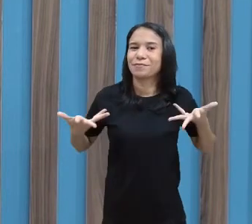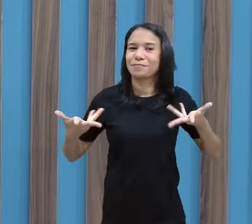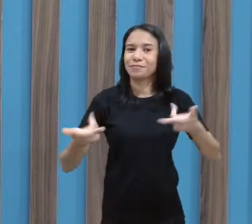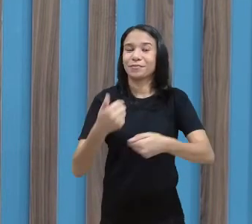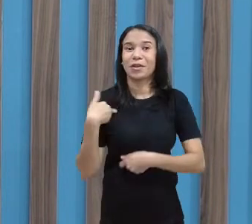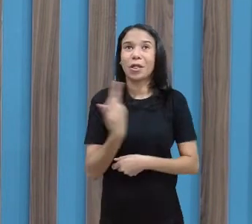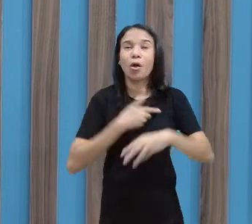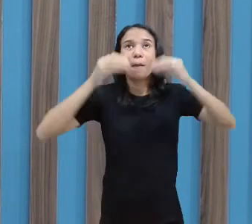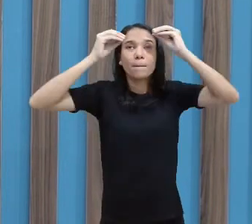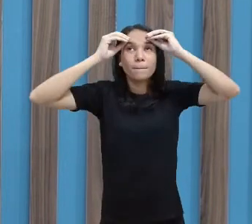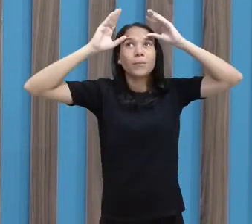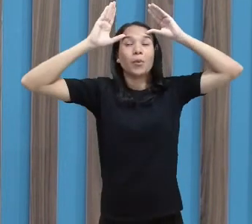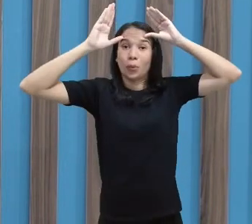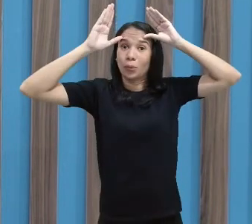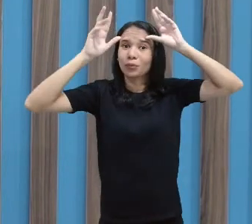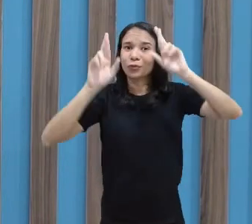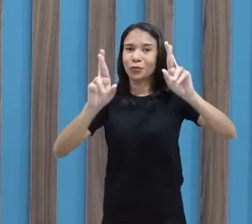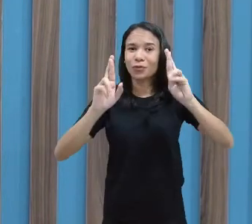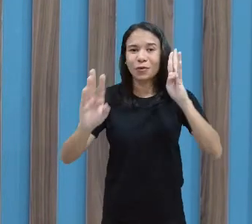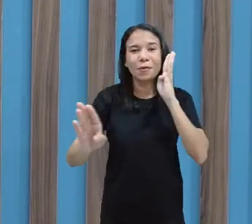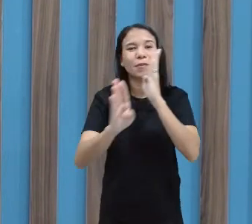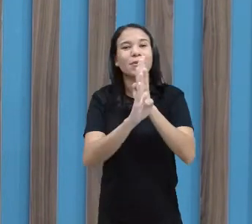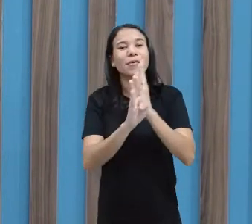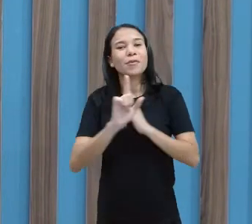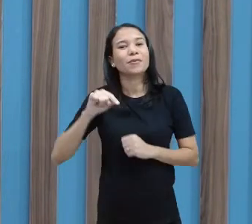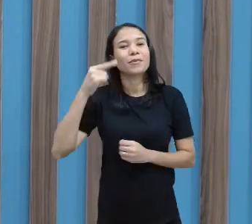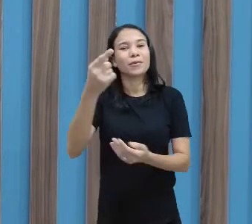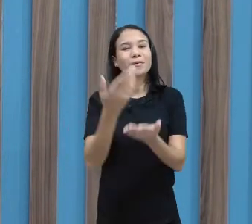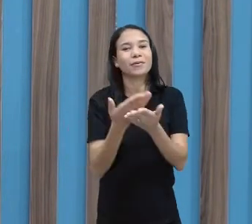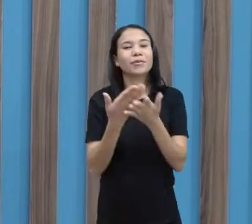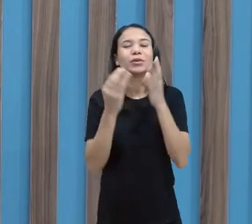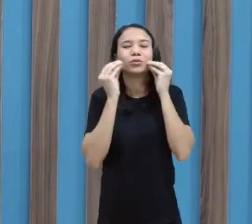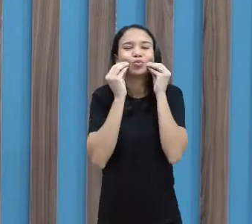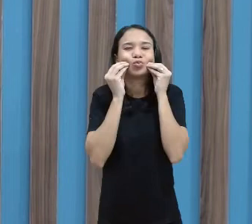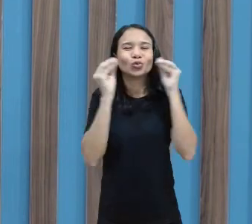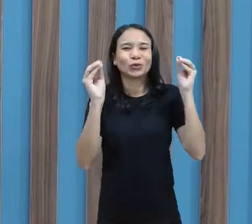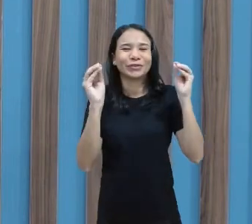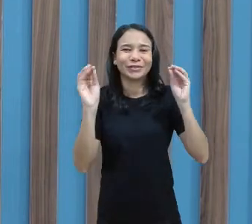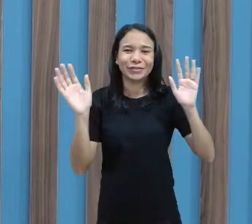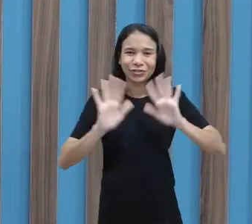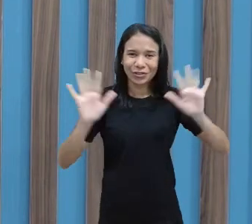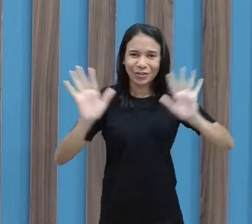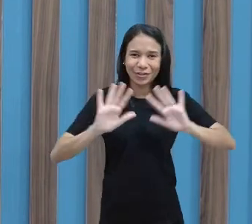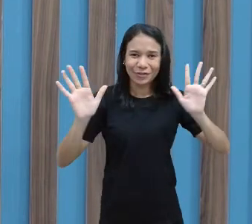mais sabido. Eu espero vocês no próximo encontro e, ó, beijo